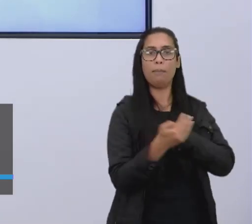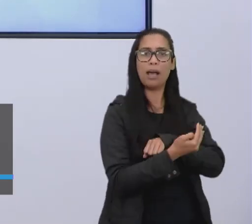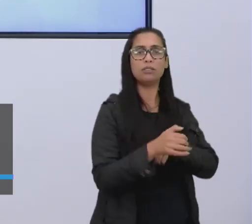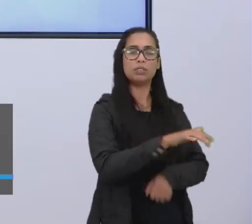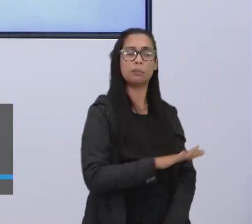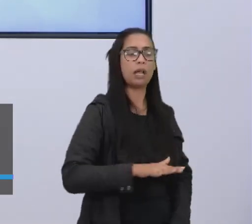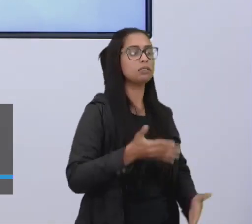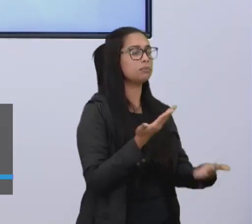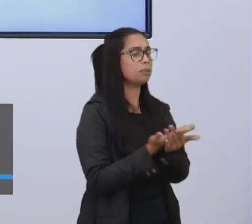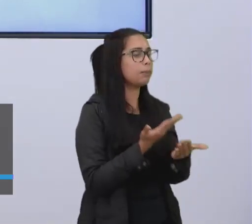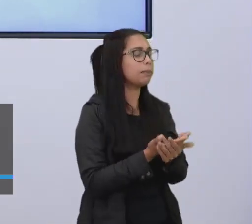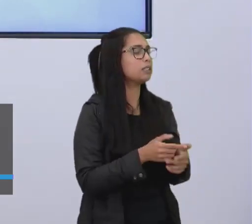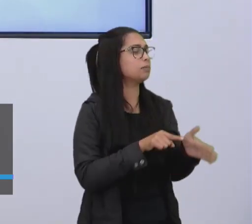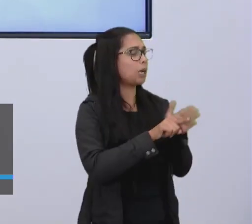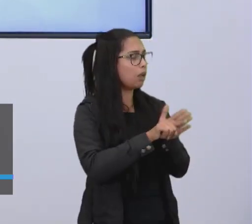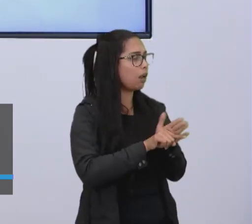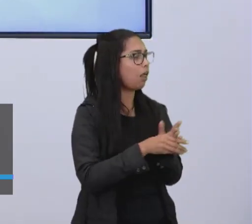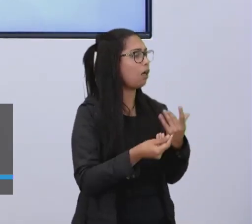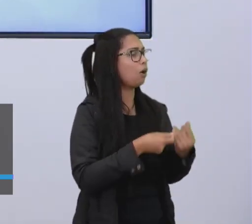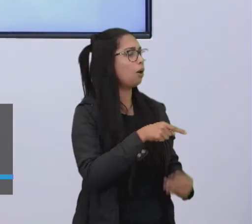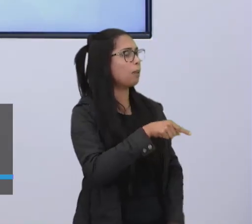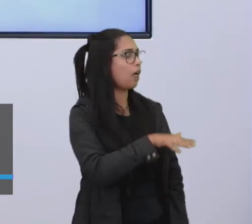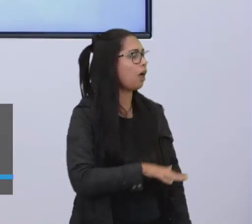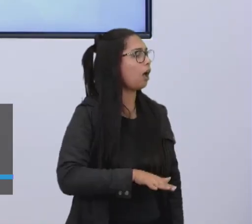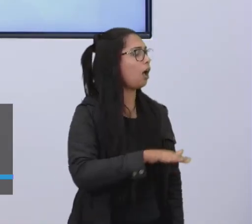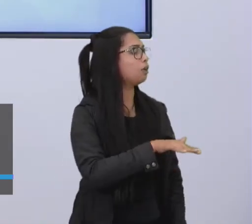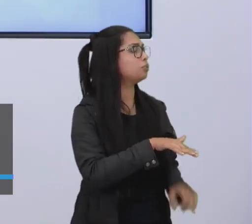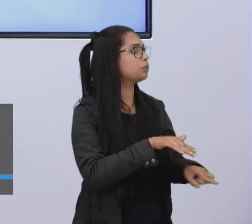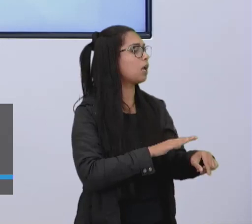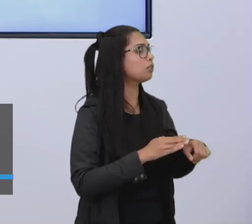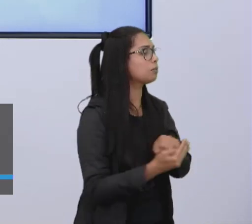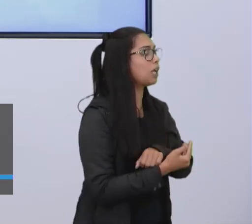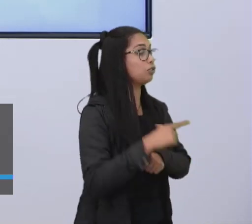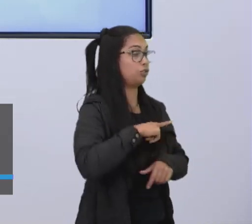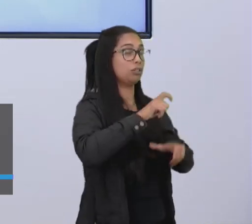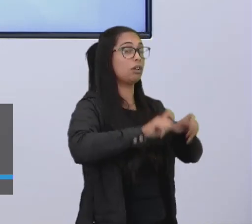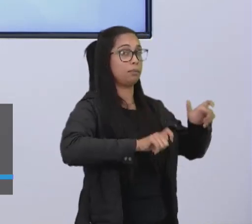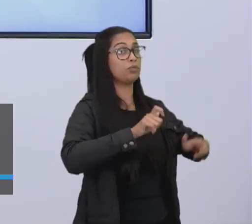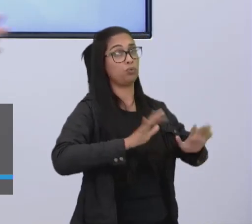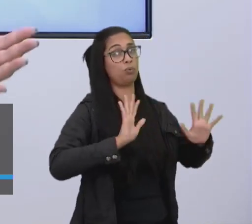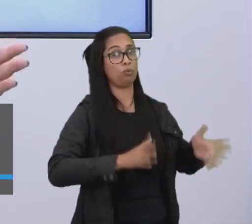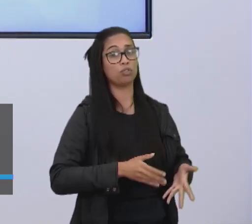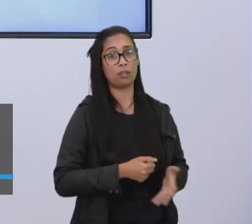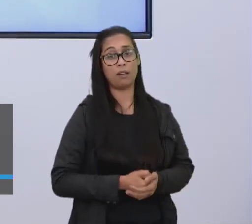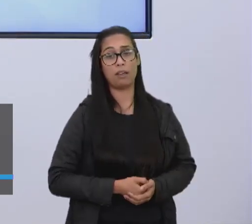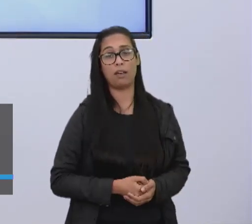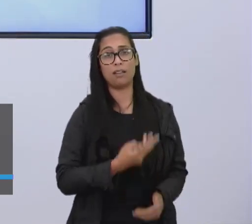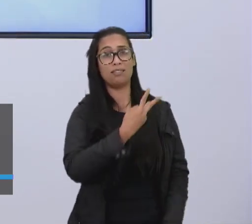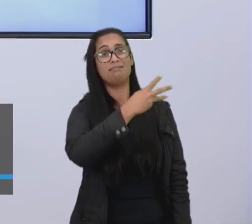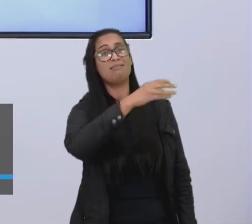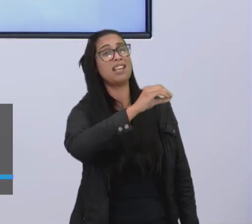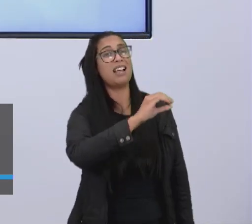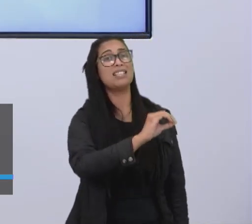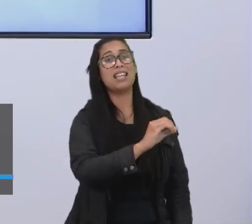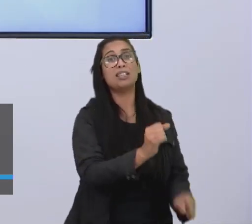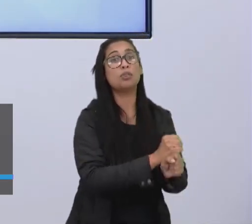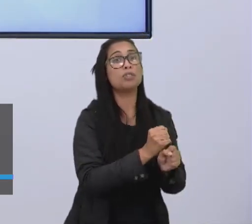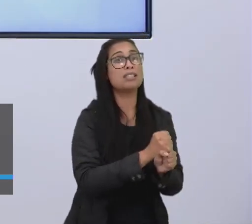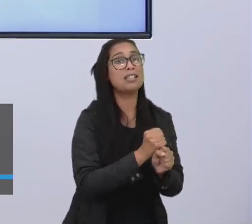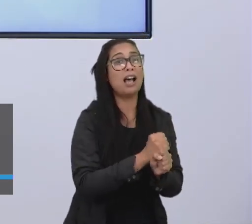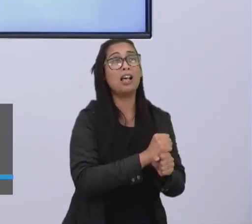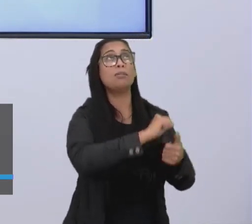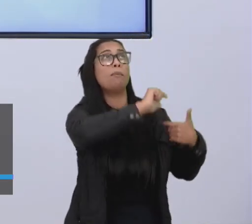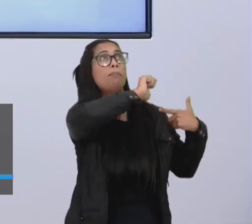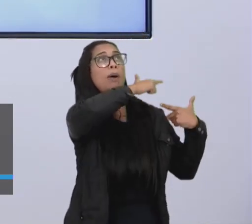acontecia? Nesse bairro, obviamente, existiam pessoas que estavam ali há 300 anos. Esses 300 anos, lembrando, é